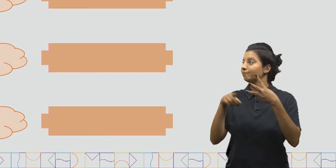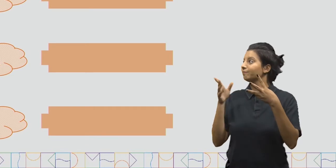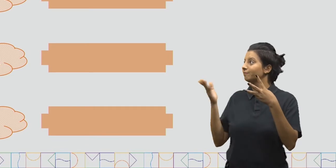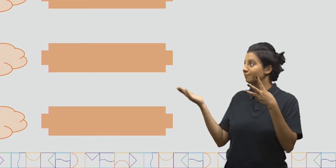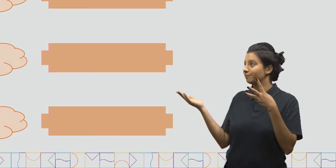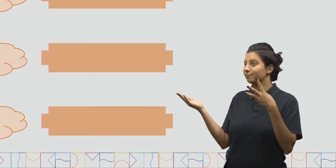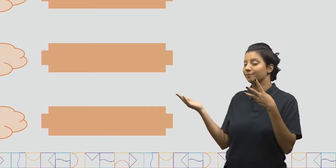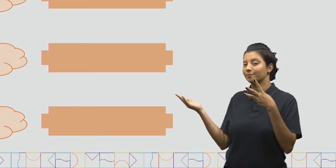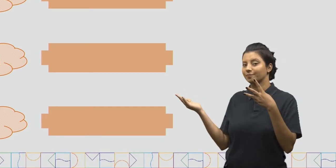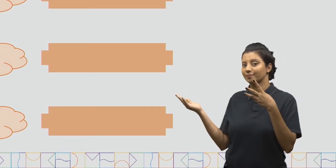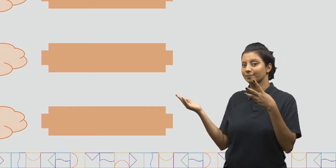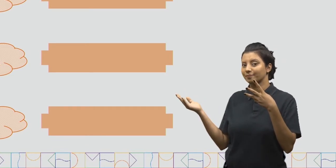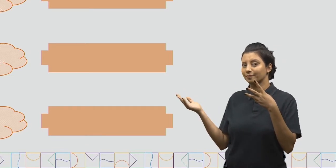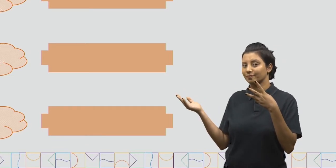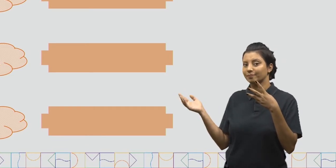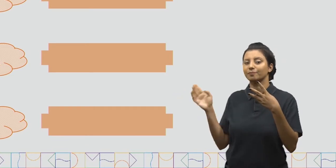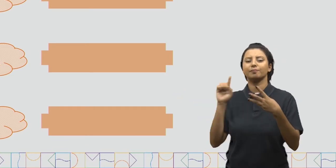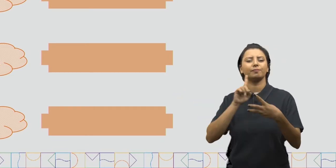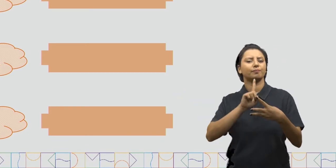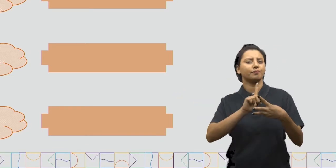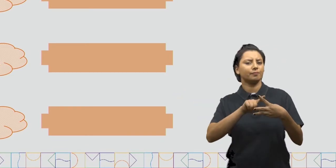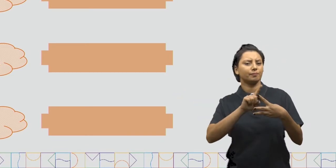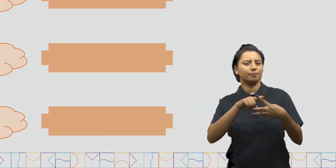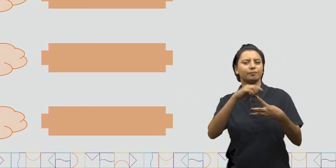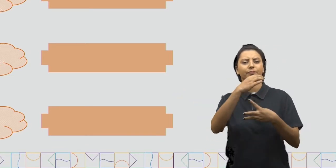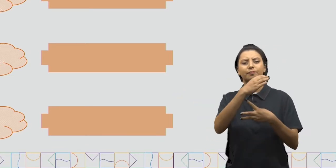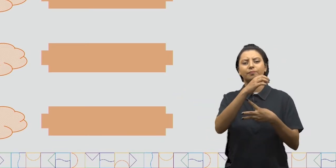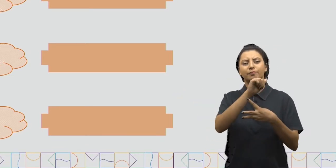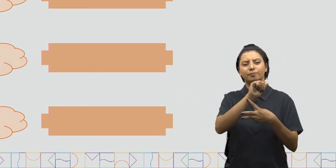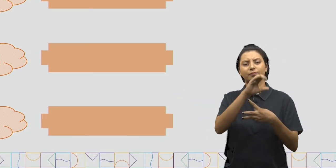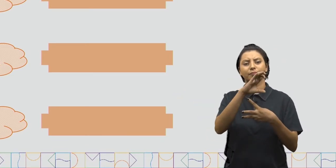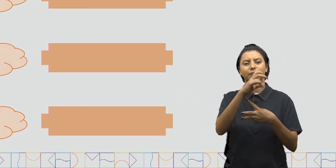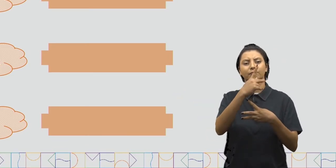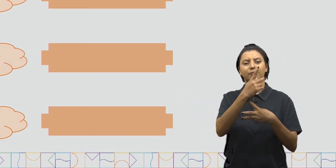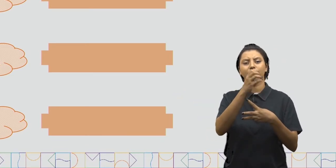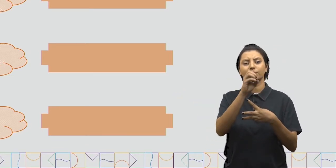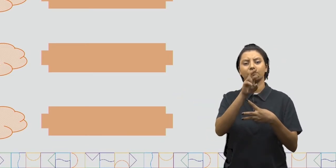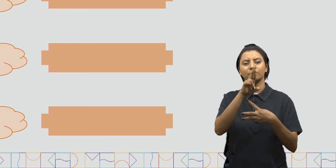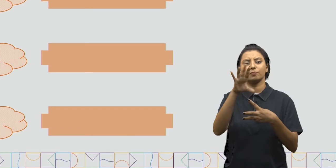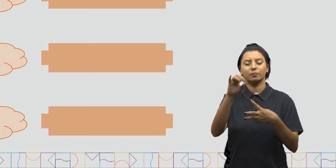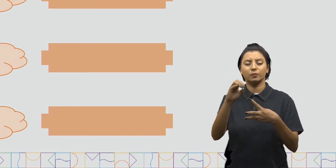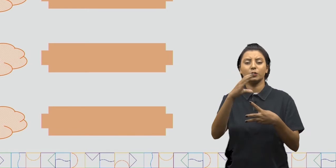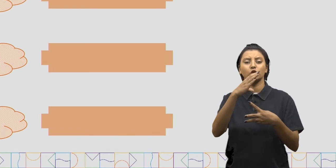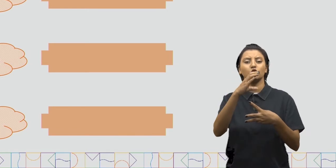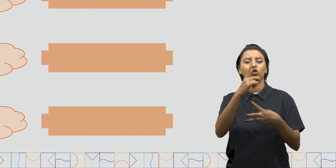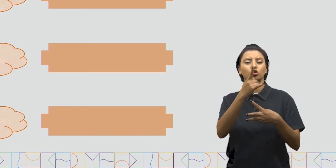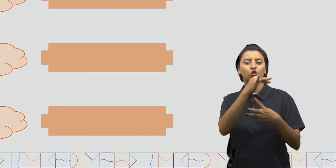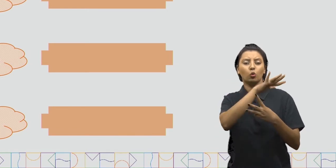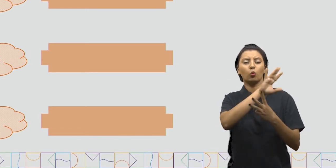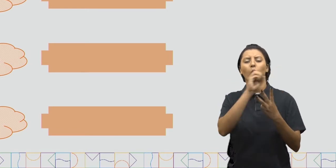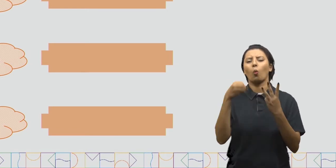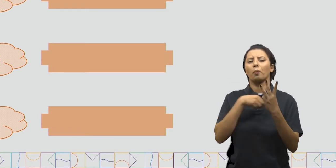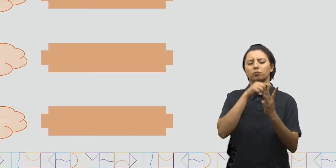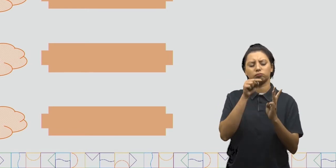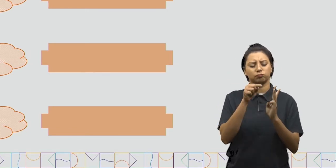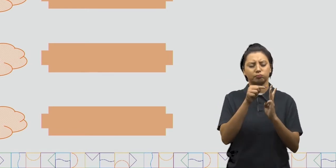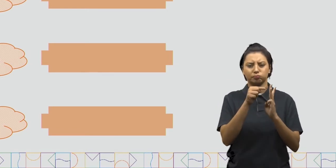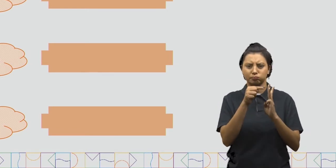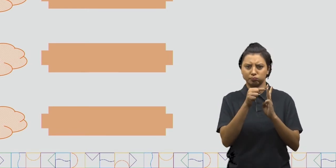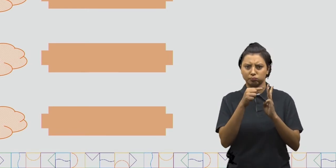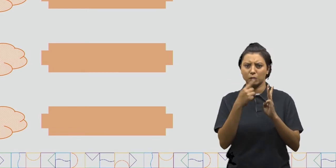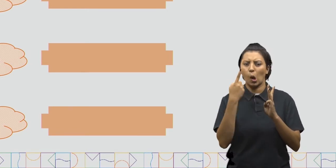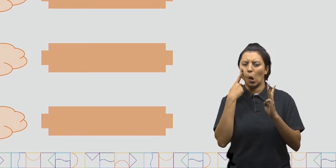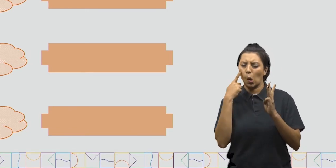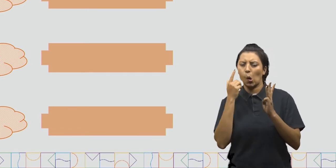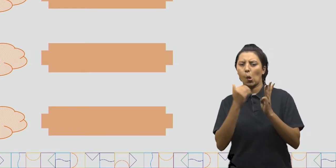cachorro, borboleta e melancia. Lá na palavra cachorro, nós temos a sílaba xor destacada. Bom, se